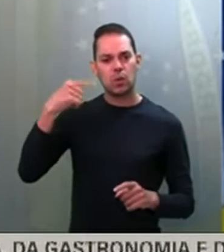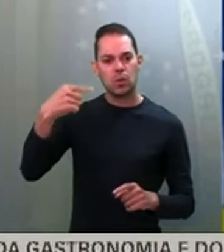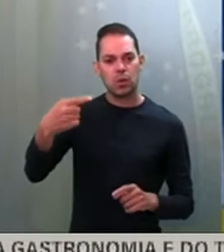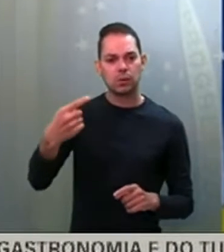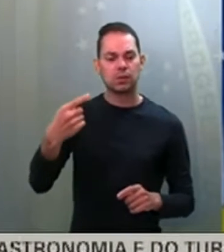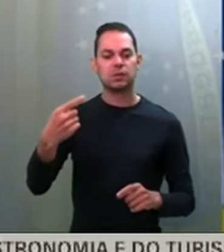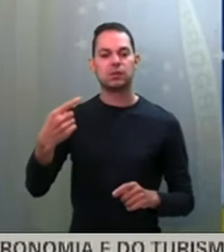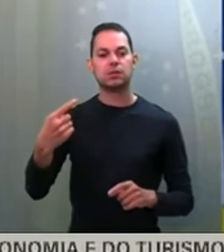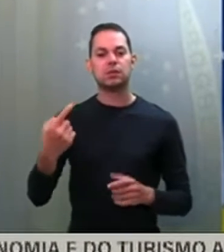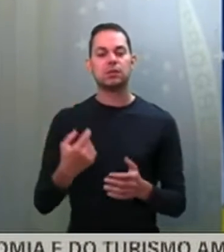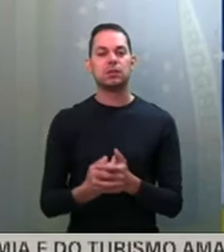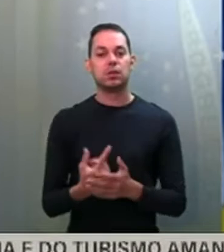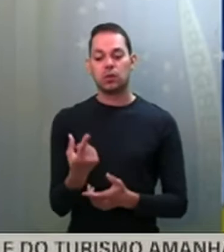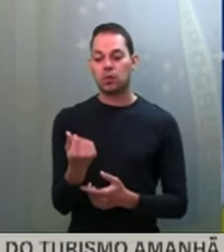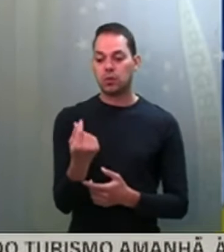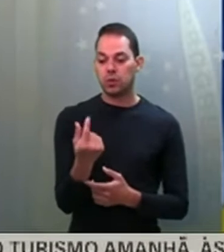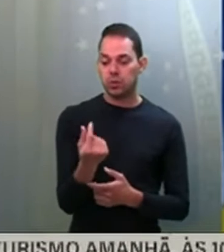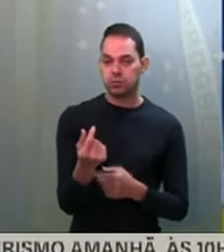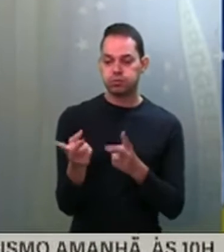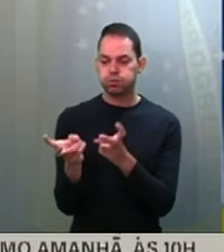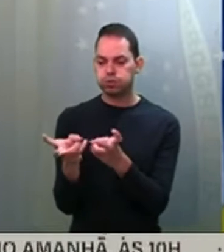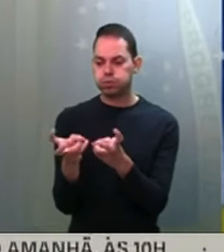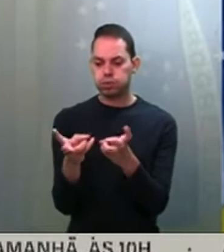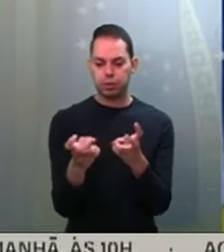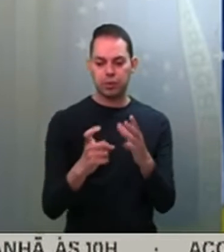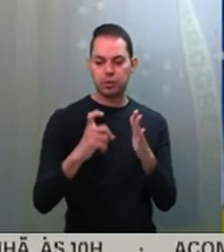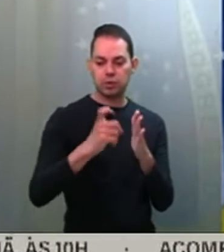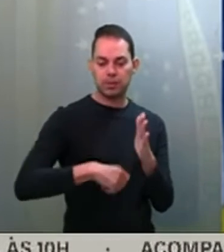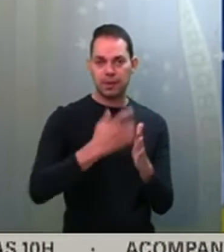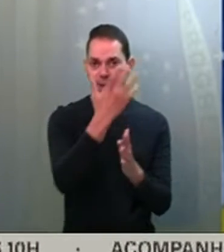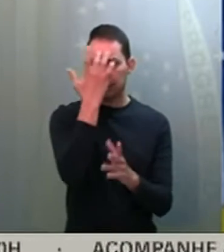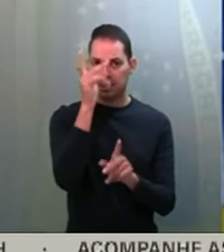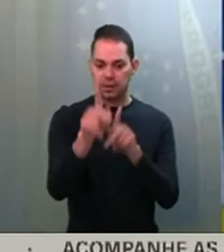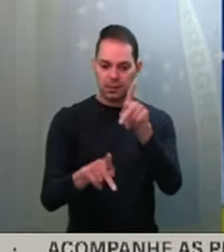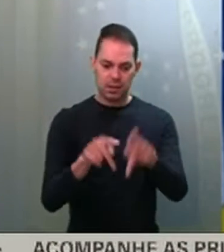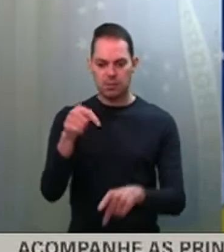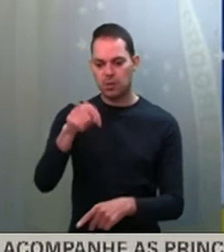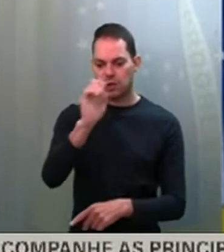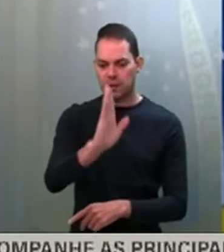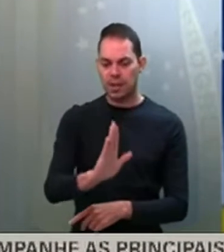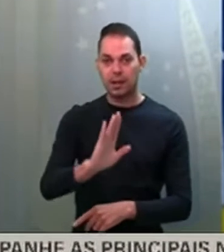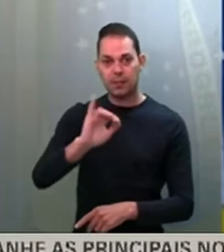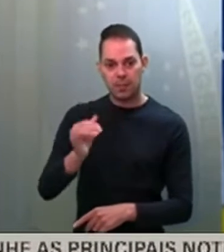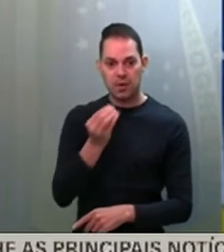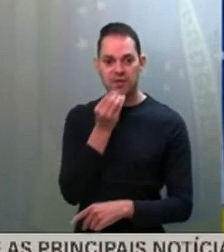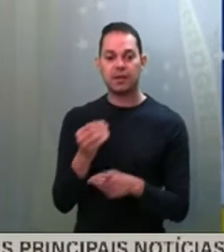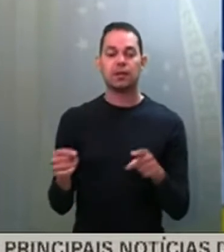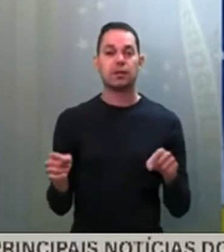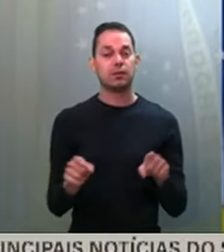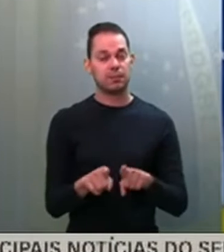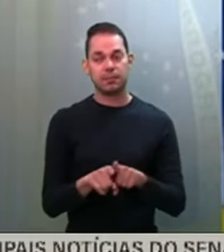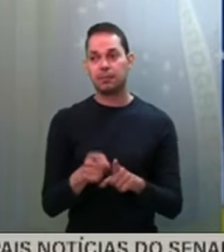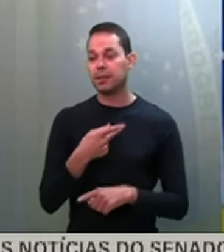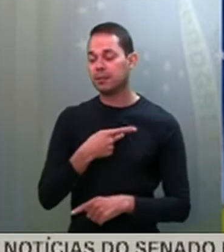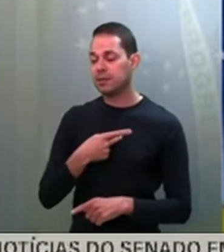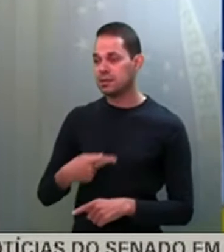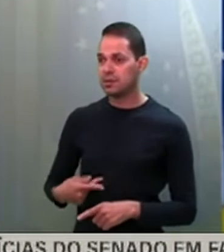com o suado dinheiro cobrado por impostos dos contribuintes brasileiros aproveitam aqui faz questão